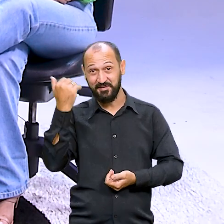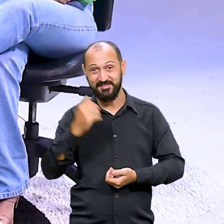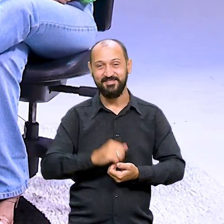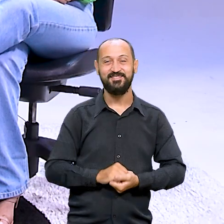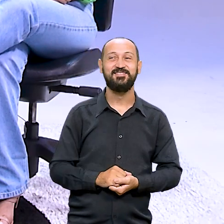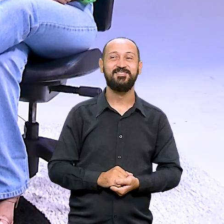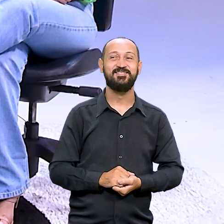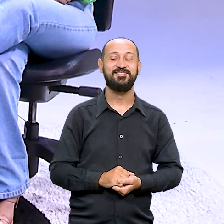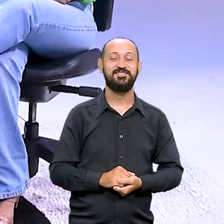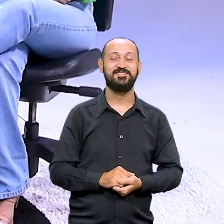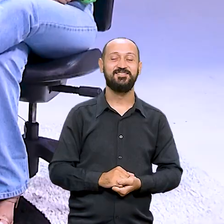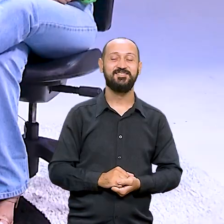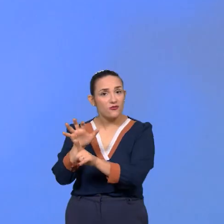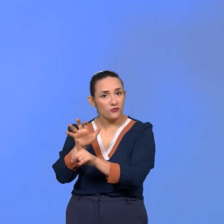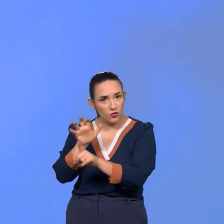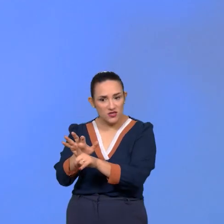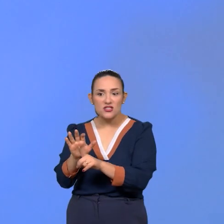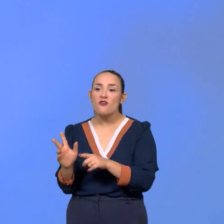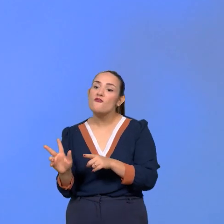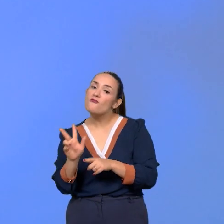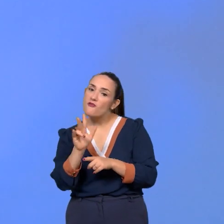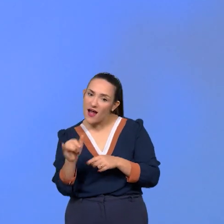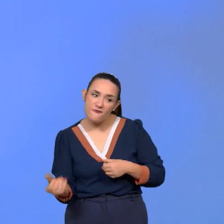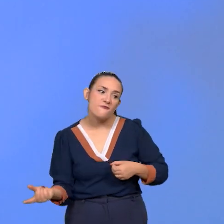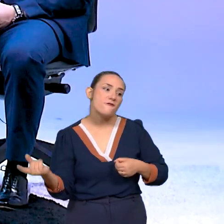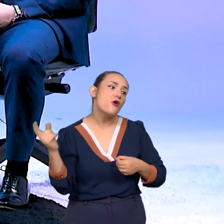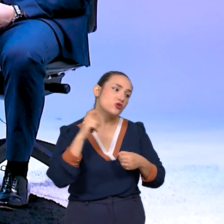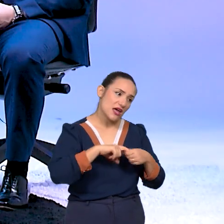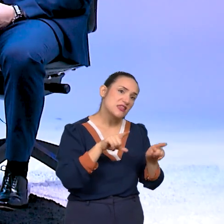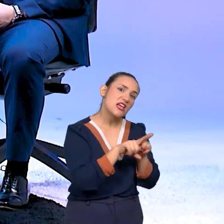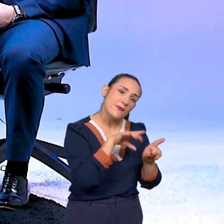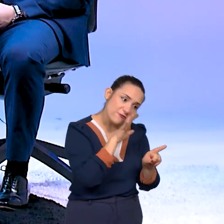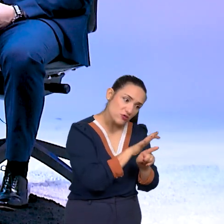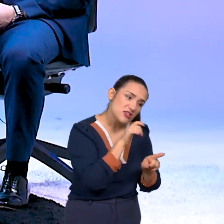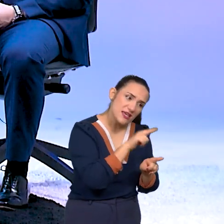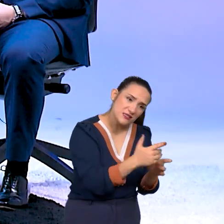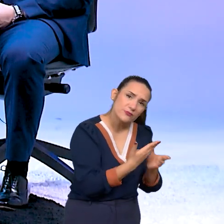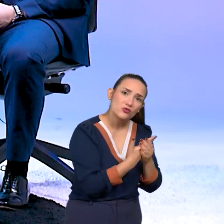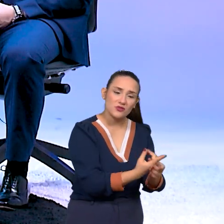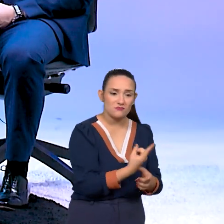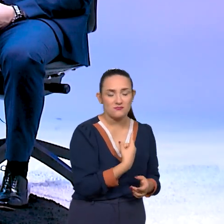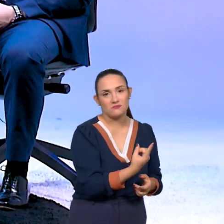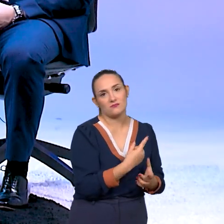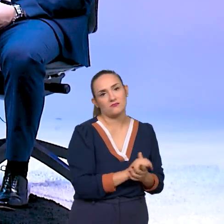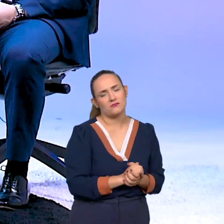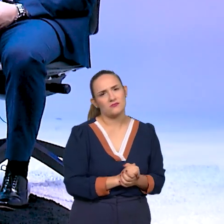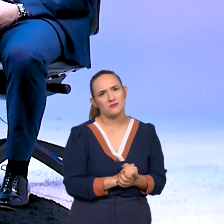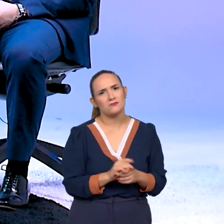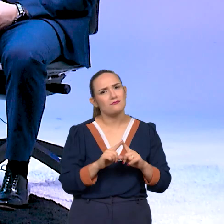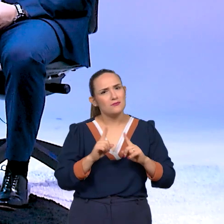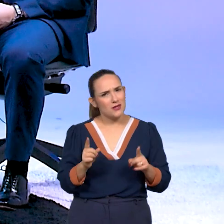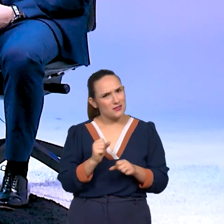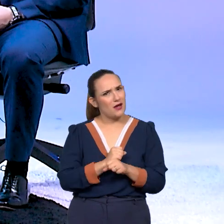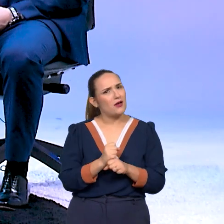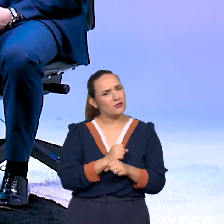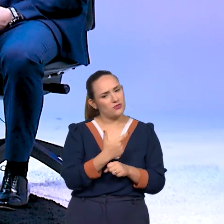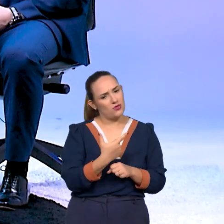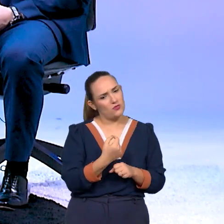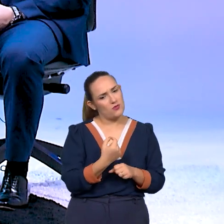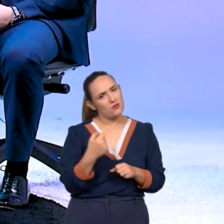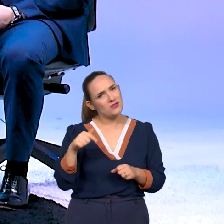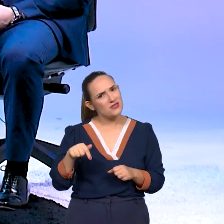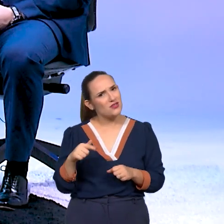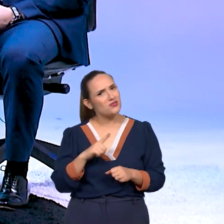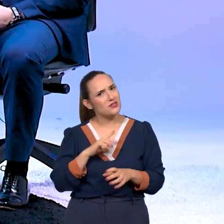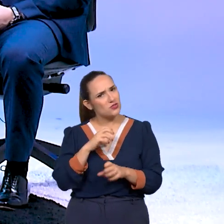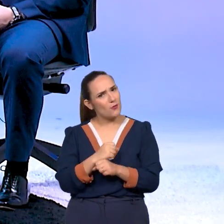vamos ver com a gente vamos lá é porque essa decisão do STF é datada de 2007 então lá se vão 15 anos né exatamente